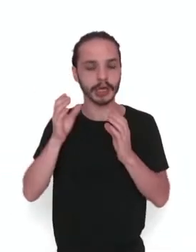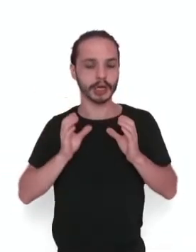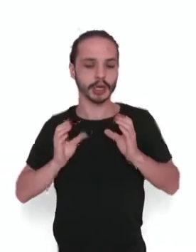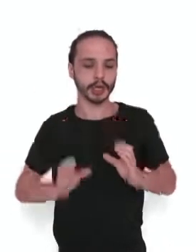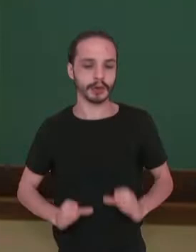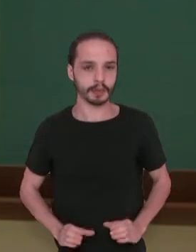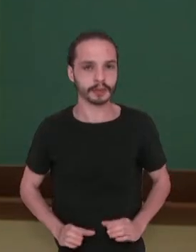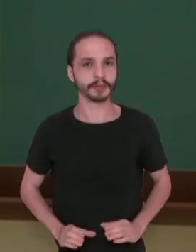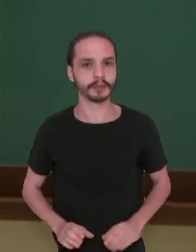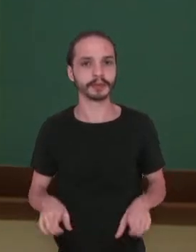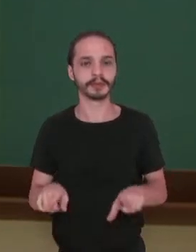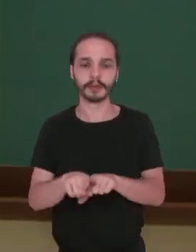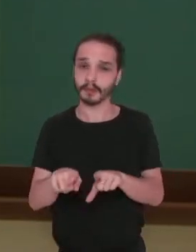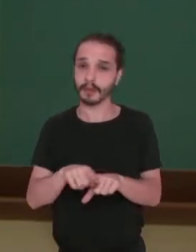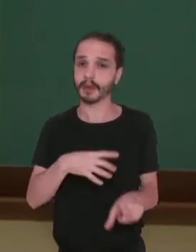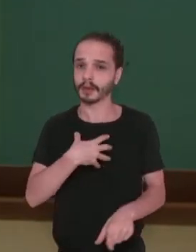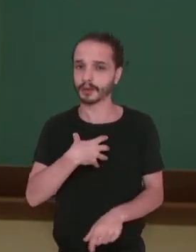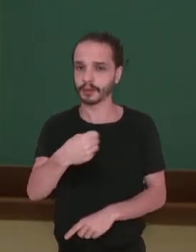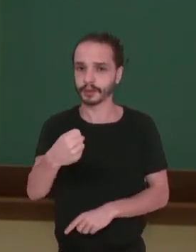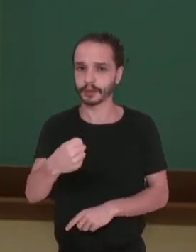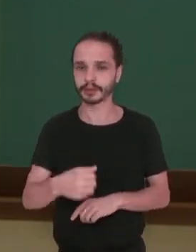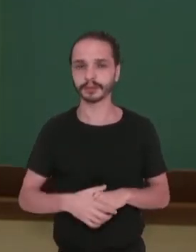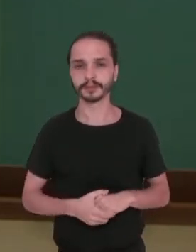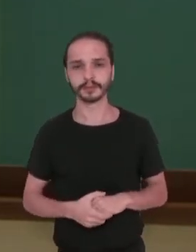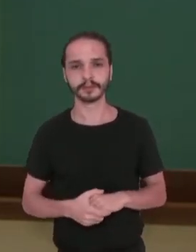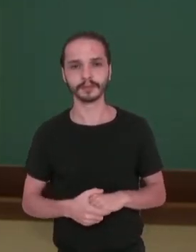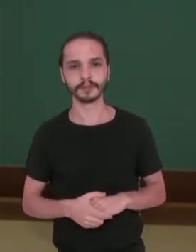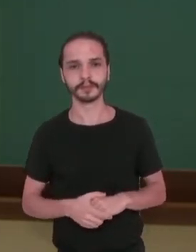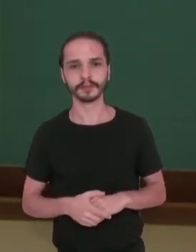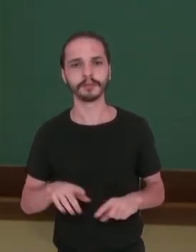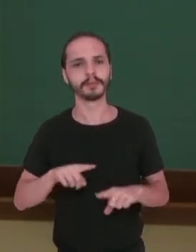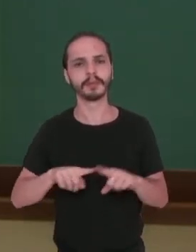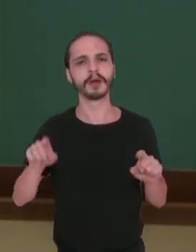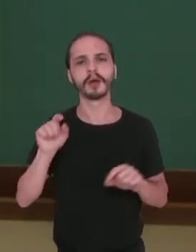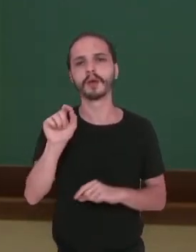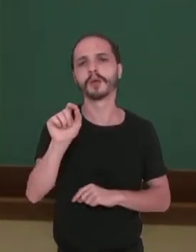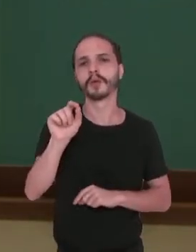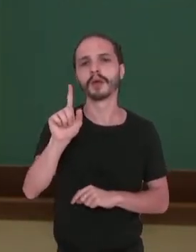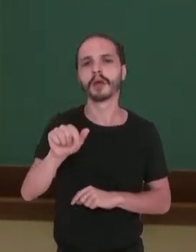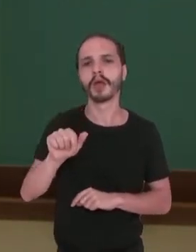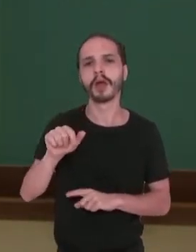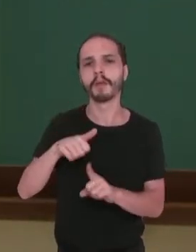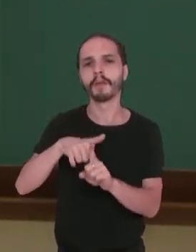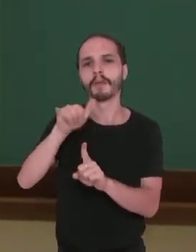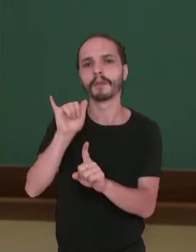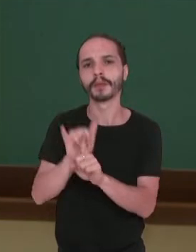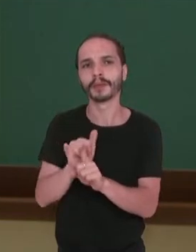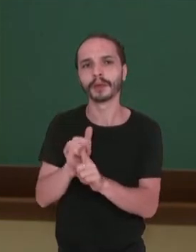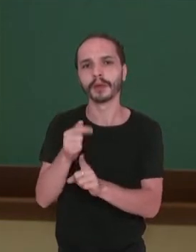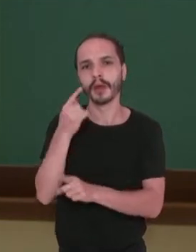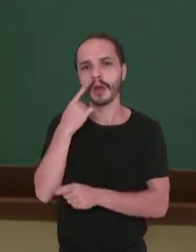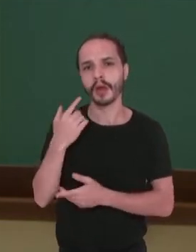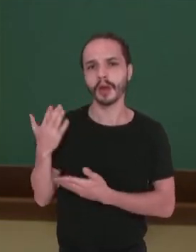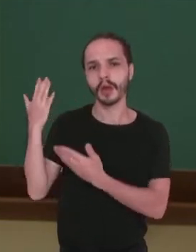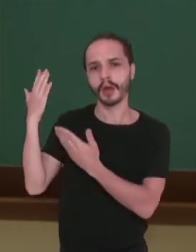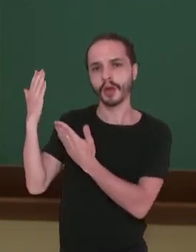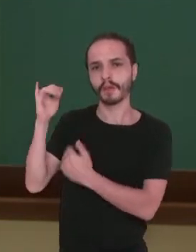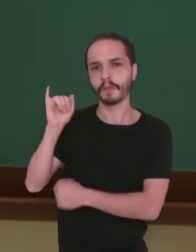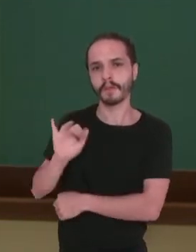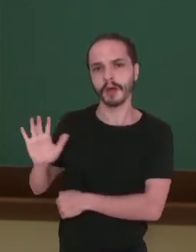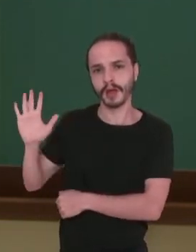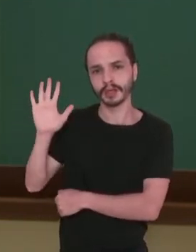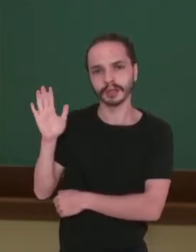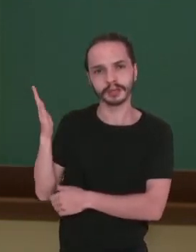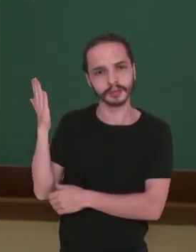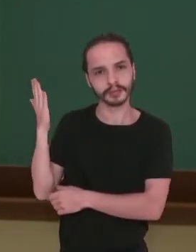comportamentais e até o suicídio. Mas o que é o bullying? Olha aquela imagem que eu coloquei ali. Você já